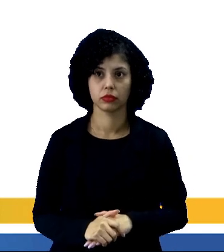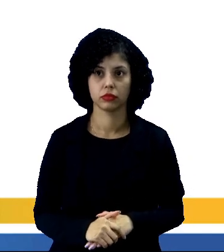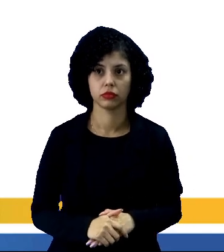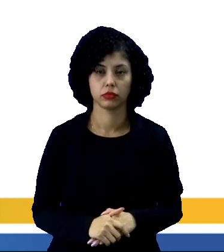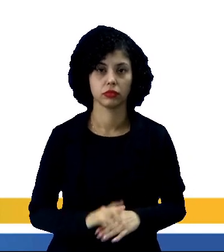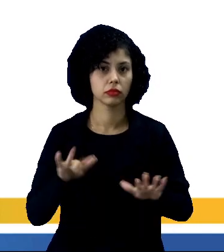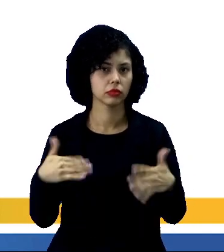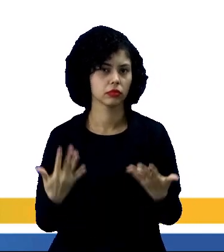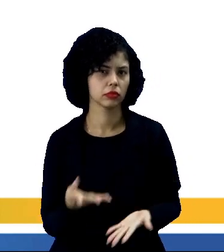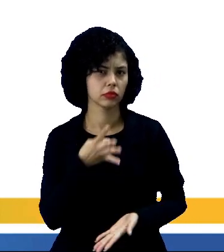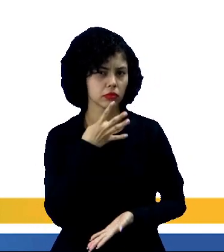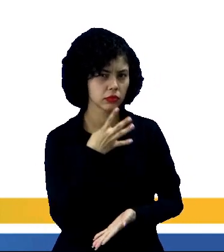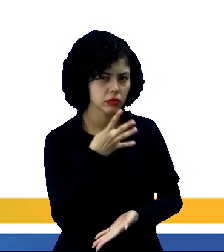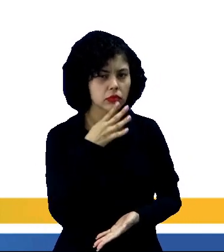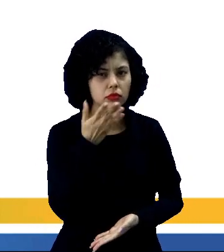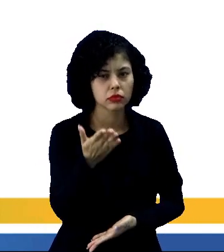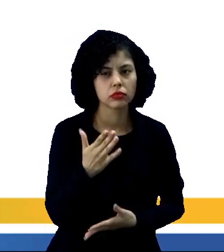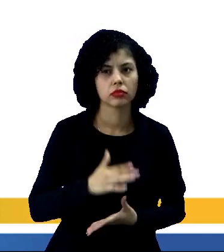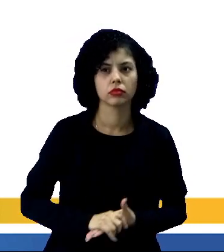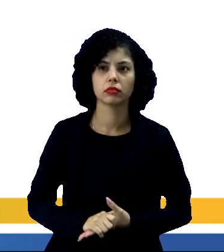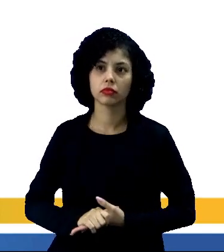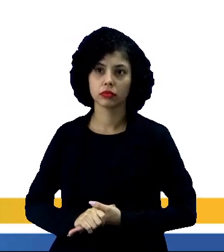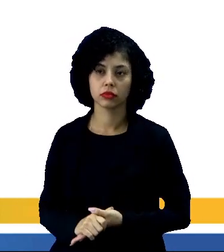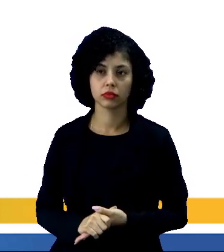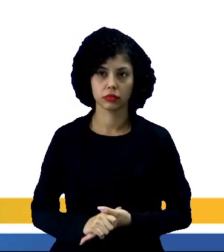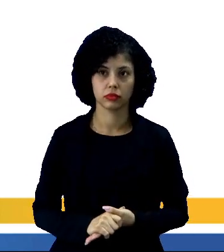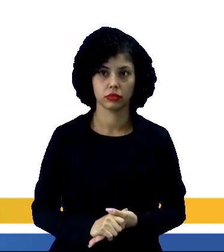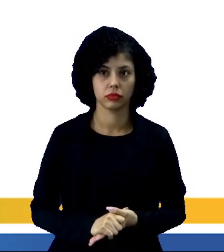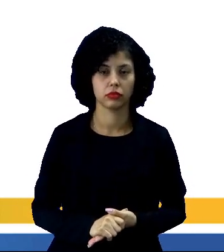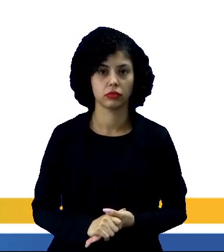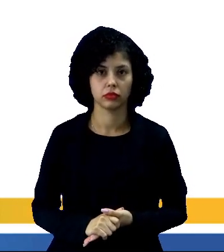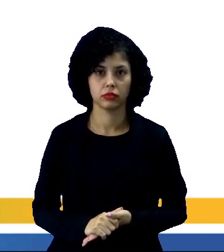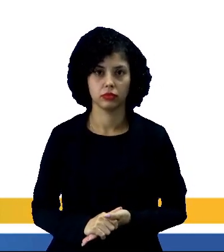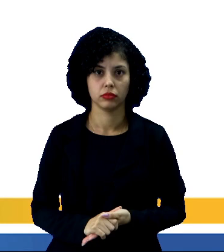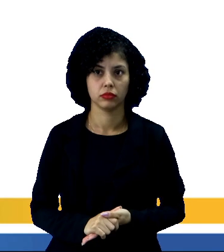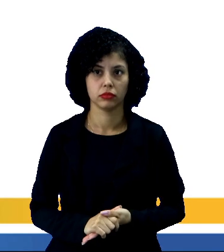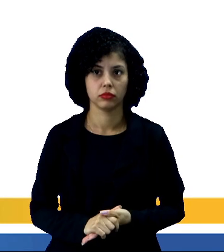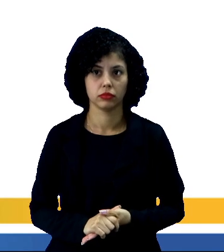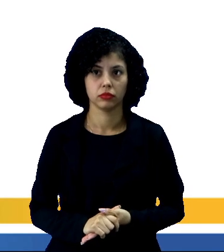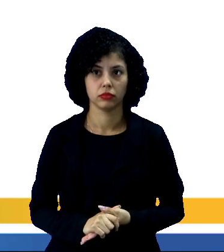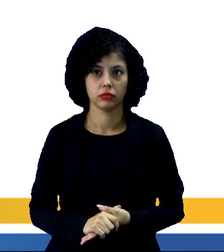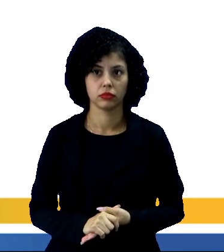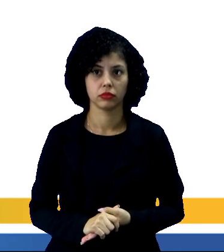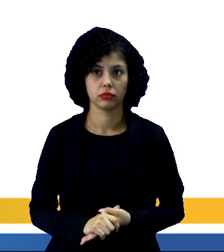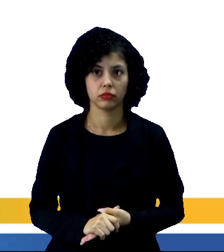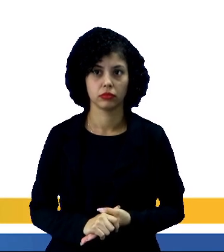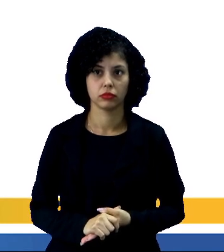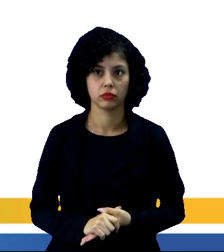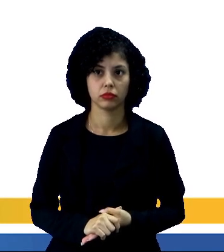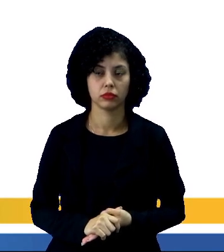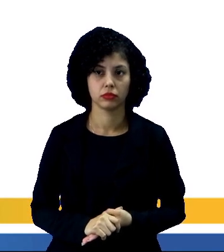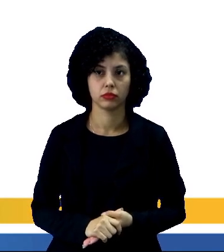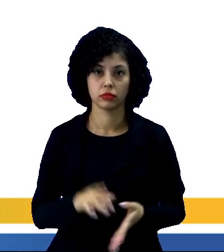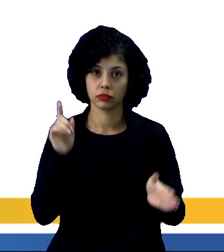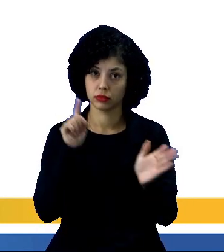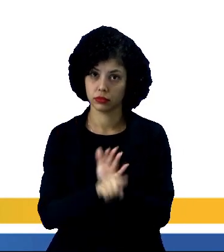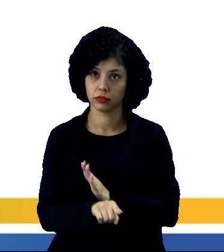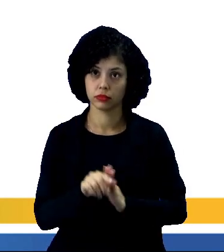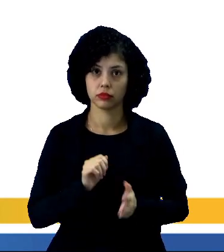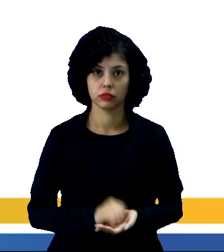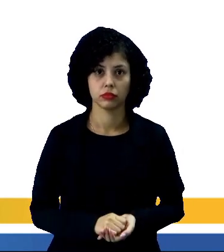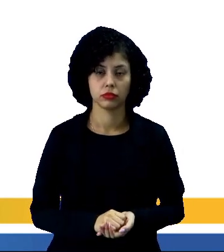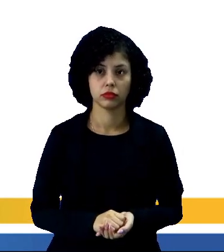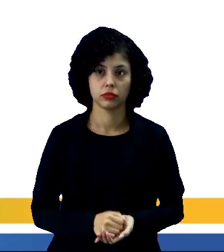som. Quais os sistemas de gravação de som aí que você conhece atualmente, né? Essa é a